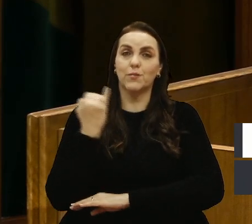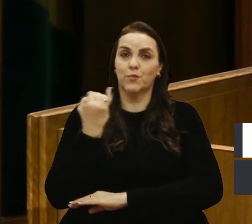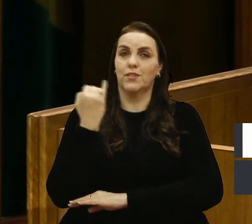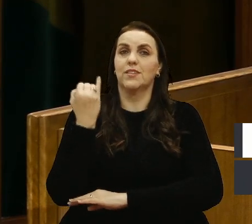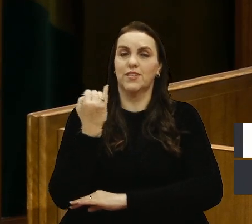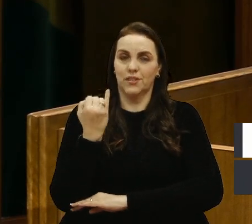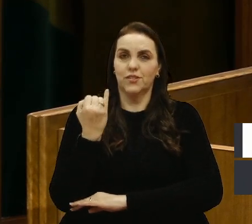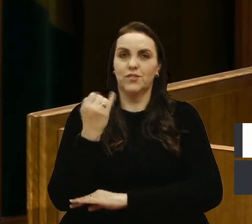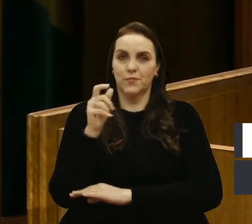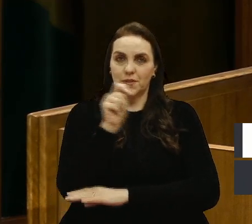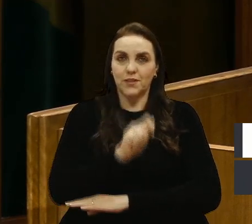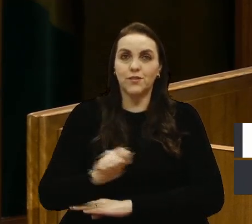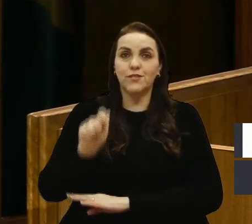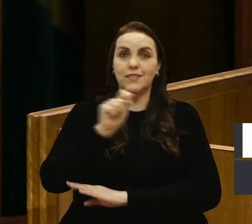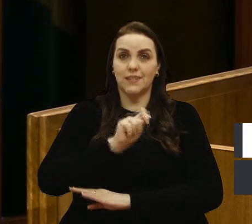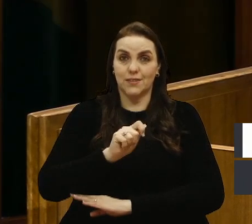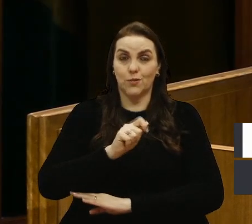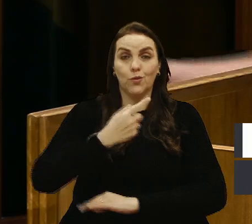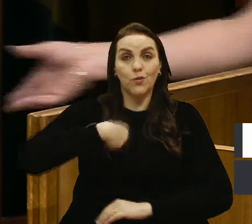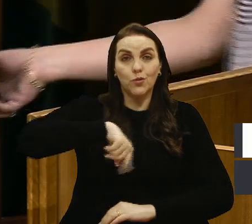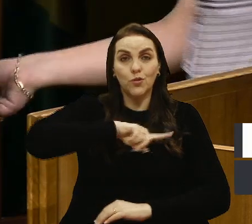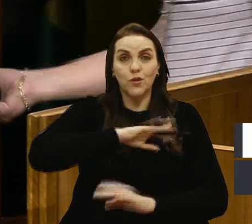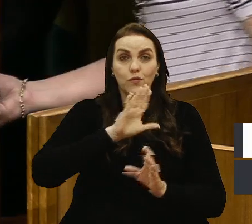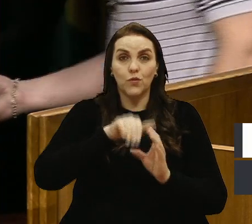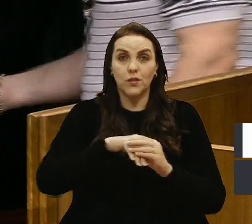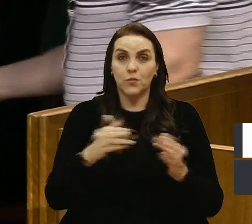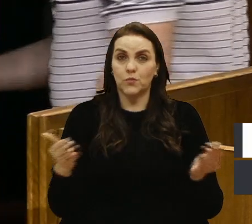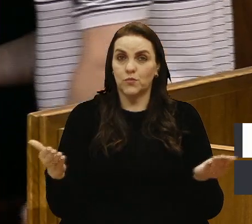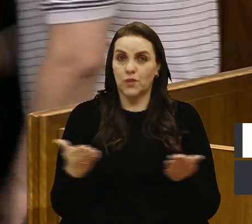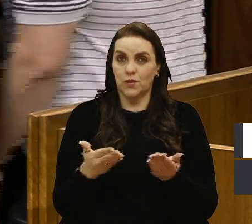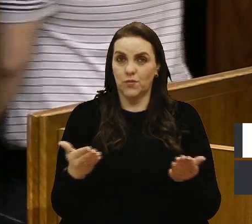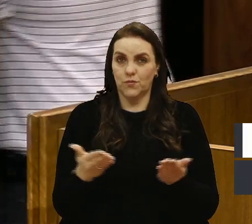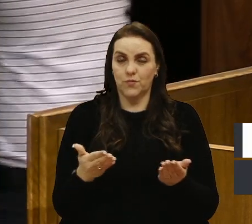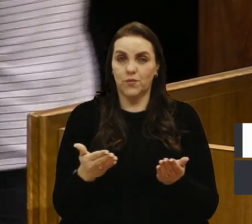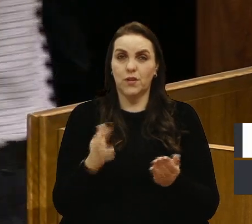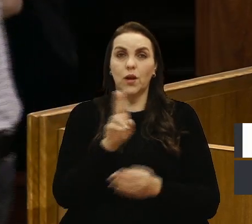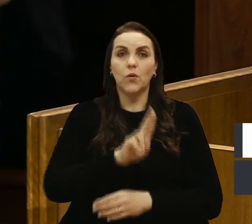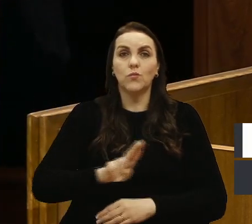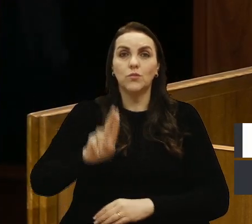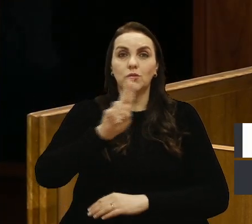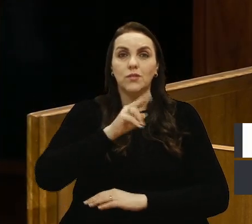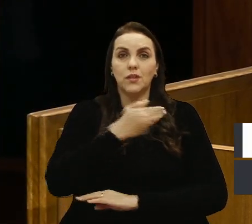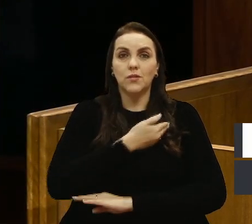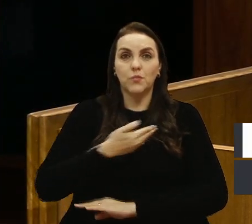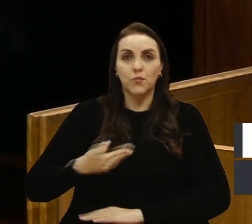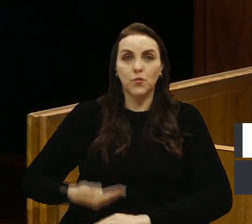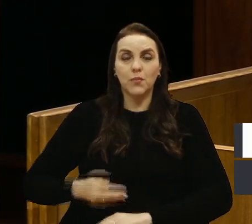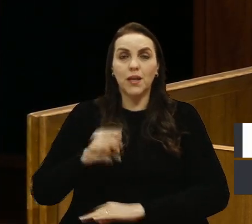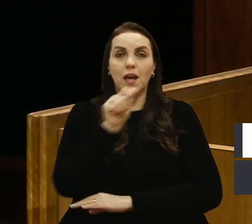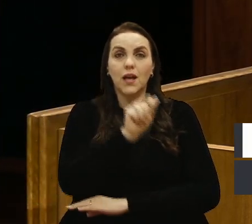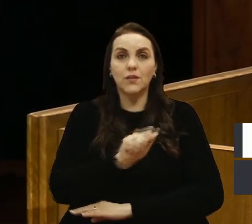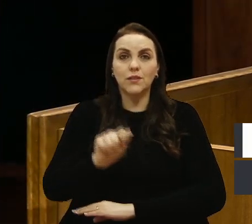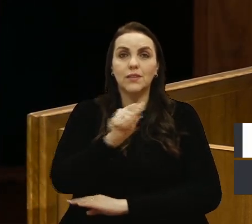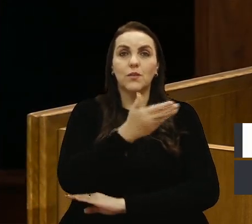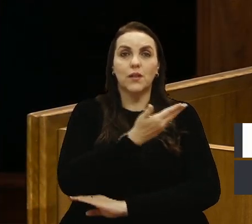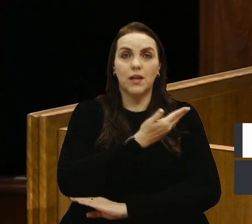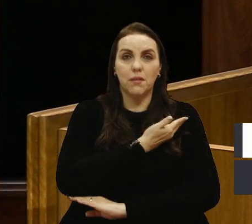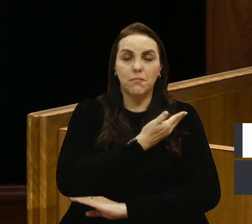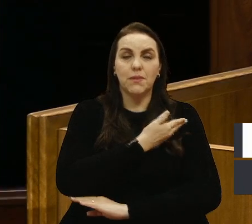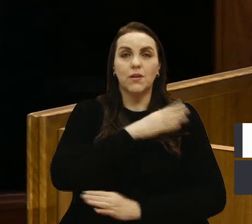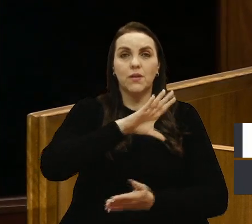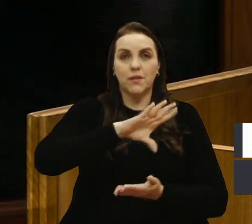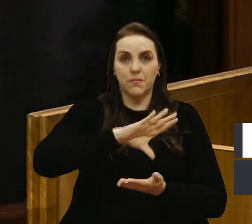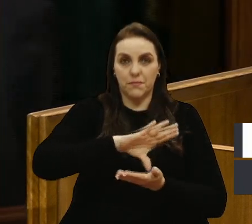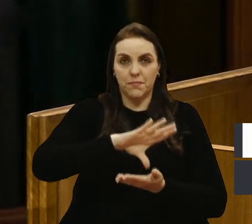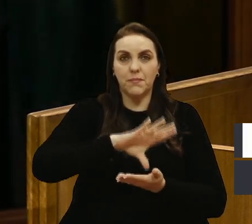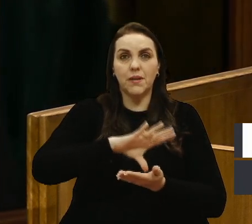essa associação. Nós estamos votando aqui a utilidade pública da Associação dos Amigos da Praça Monteiro